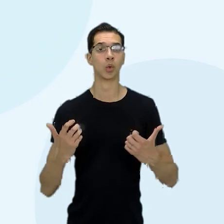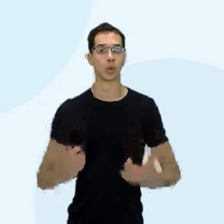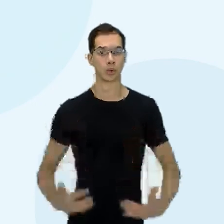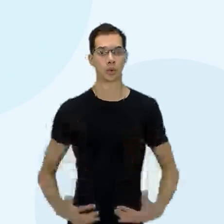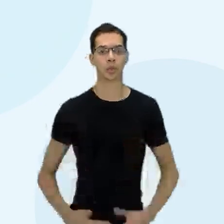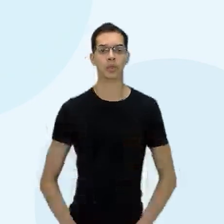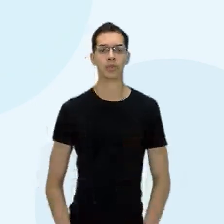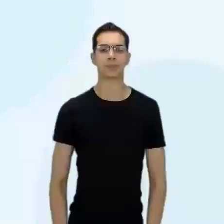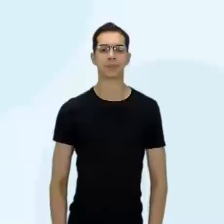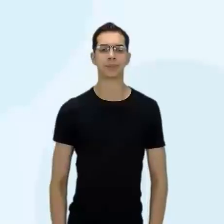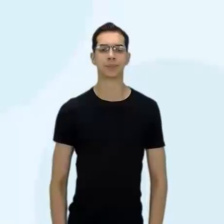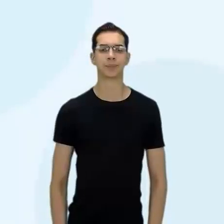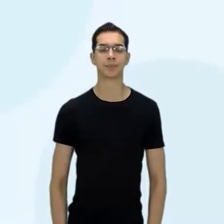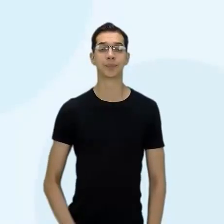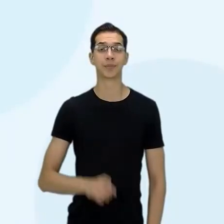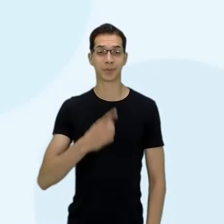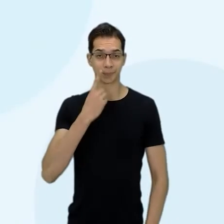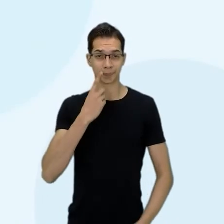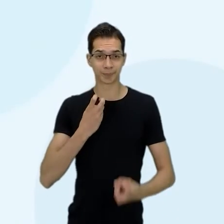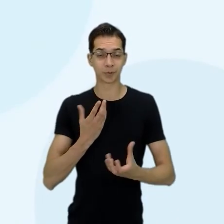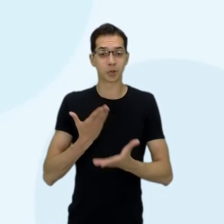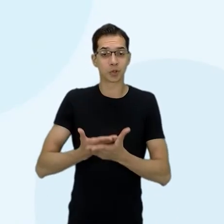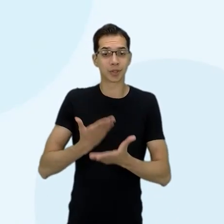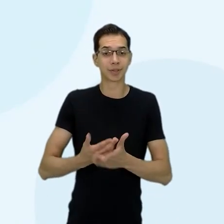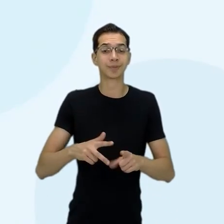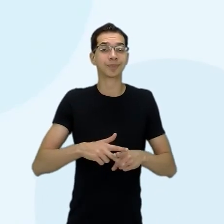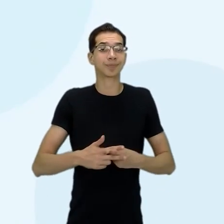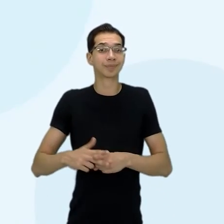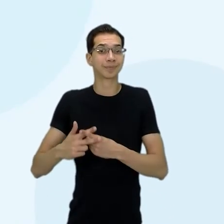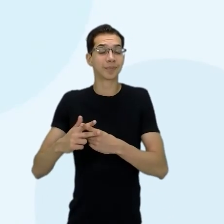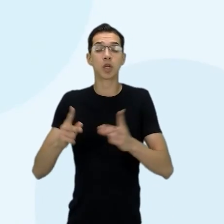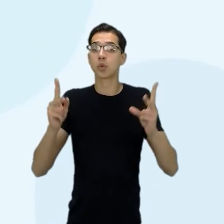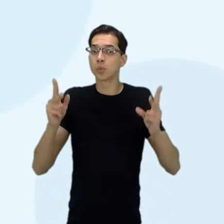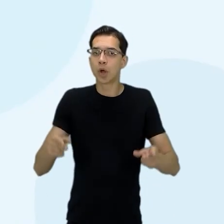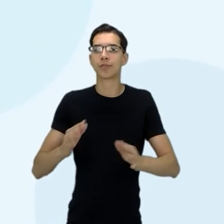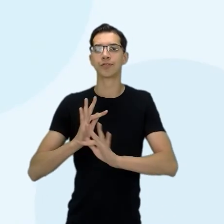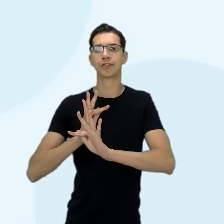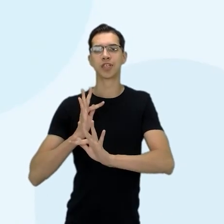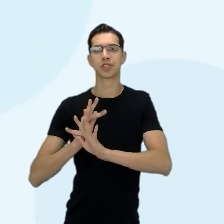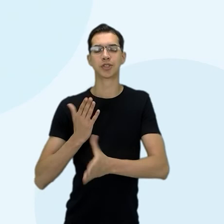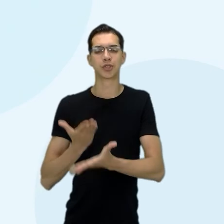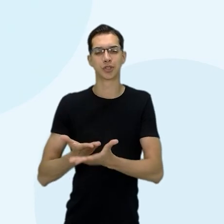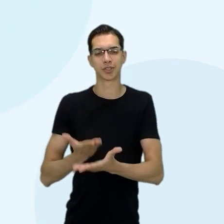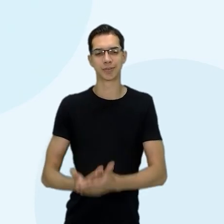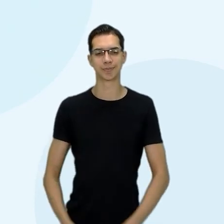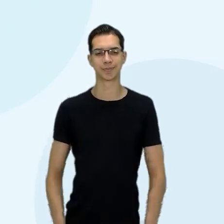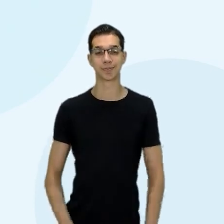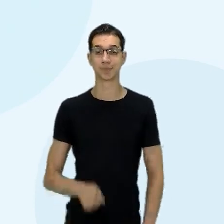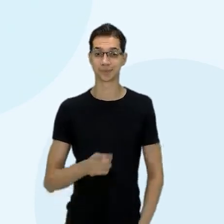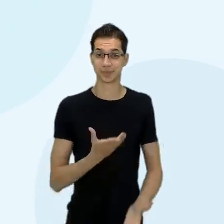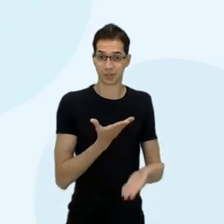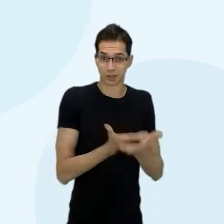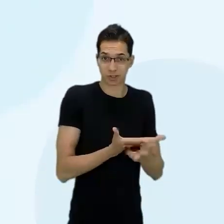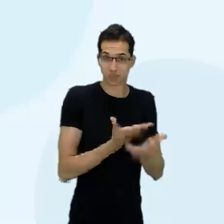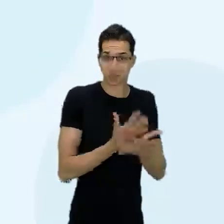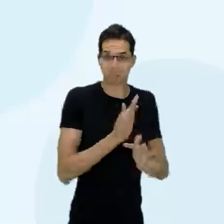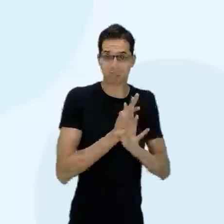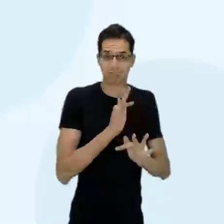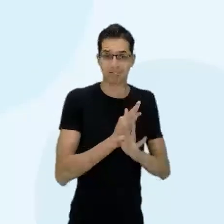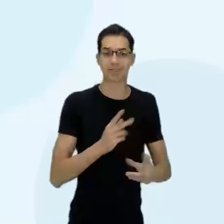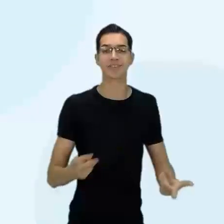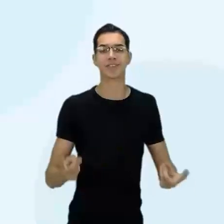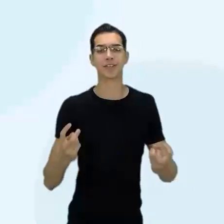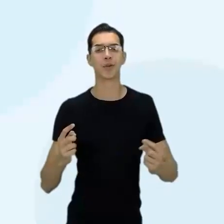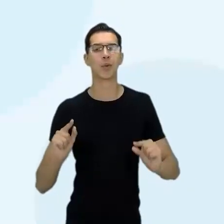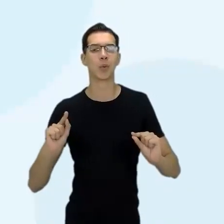vê, estudar mecânica é estudar física, e estudar física é ver a natureza de uma forma muito diferente das meras aparências,